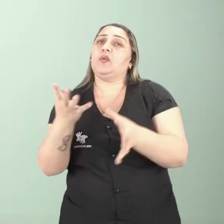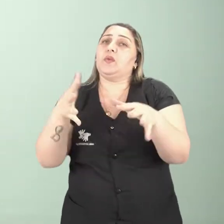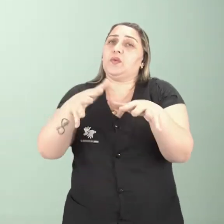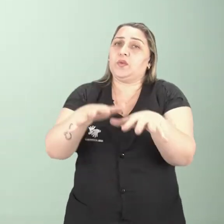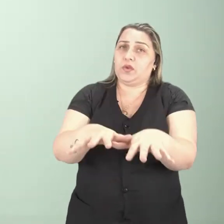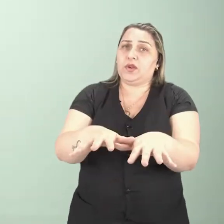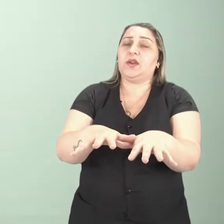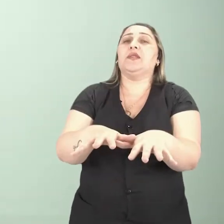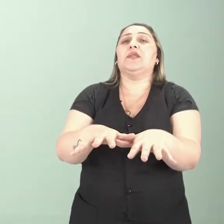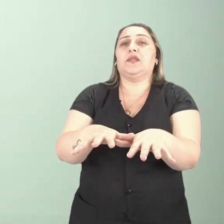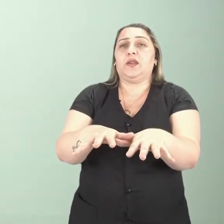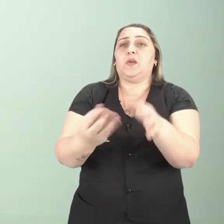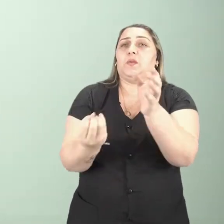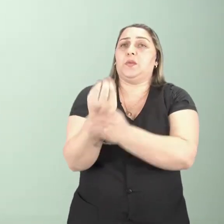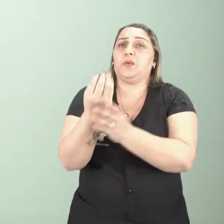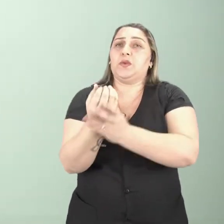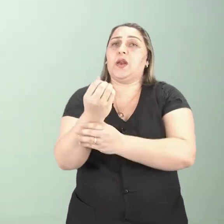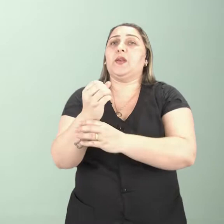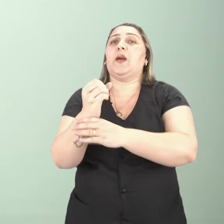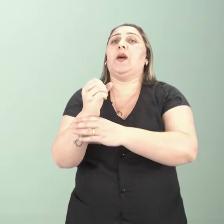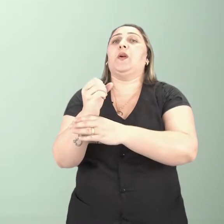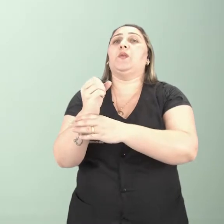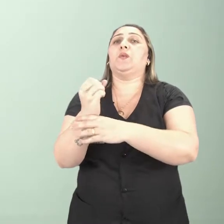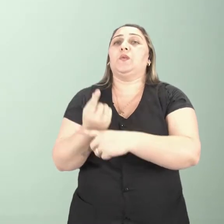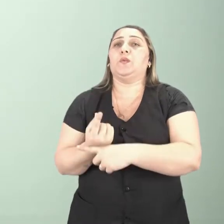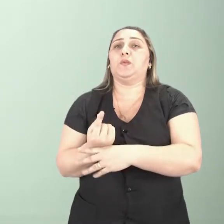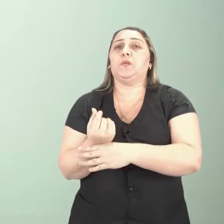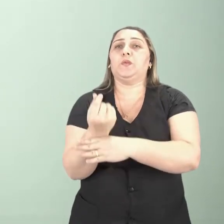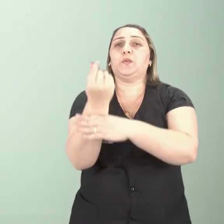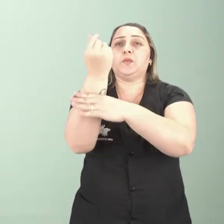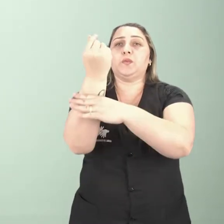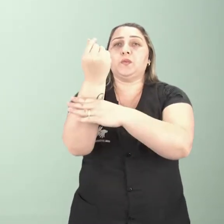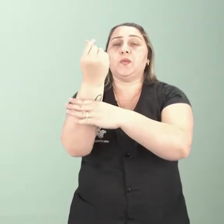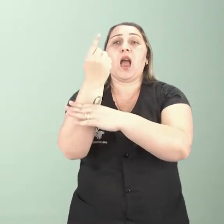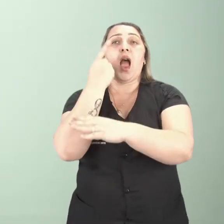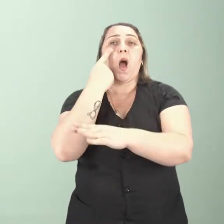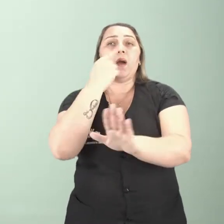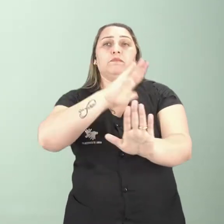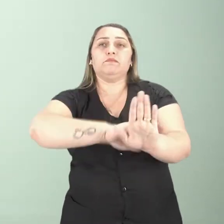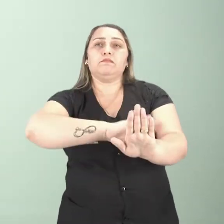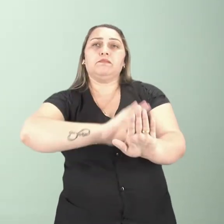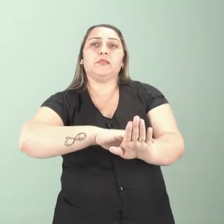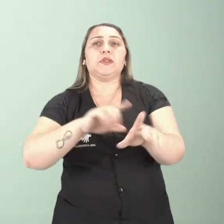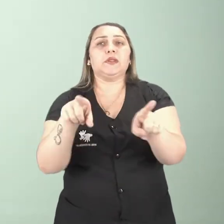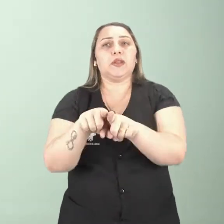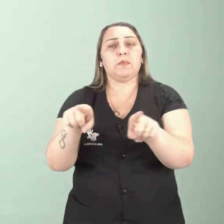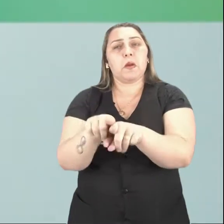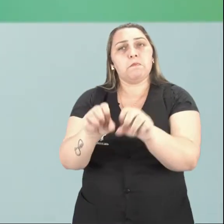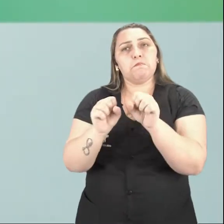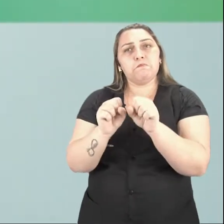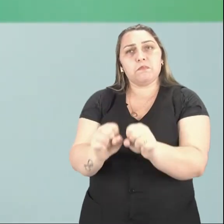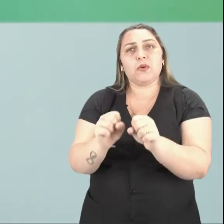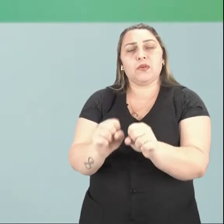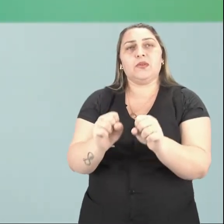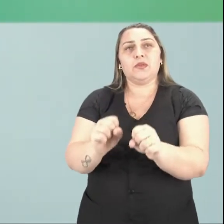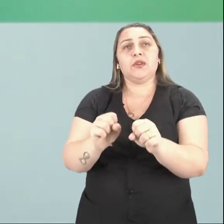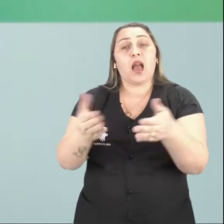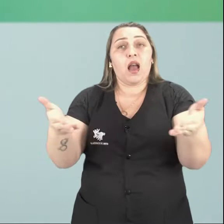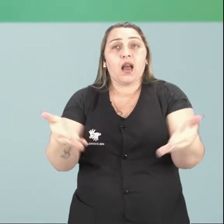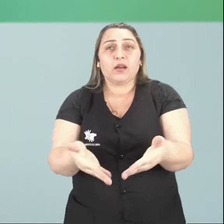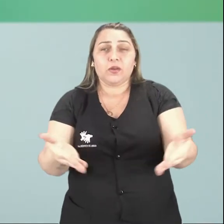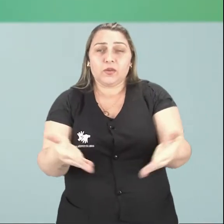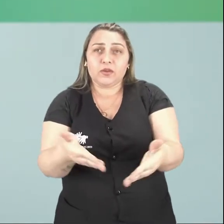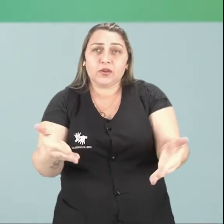inseridos, que é o modo de produção capitalista. Então, a ideologia também pode ser considerada